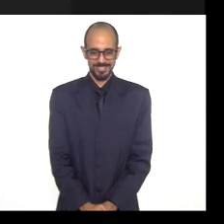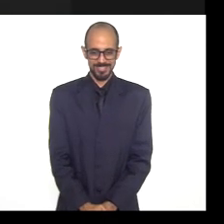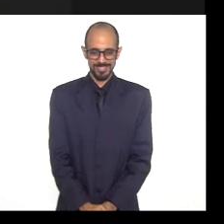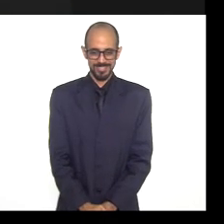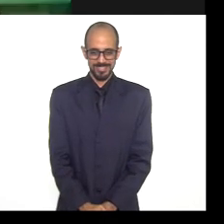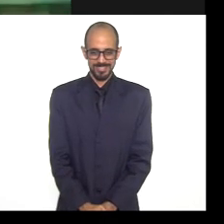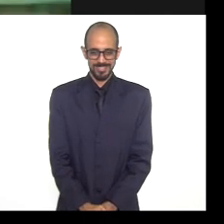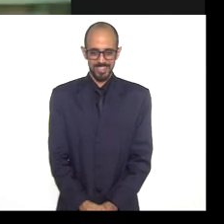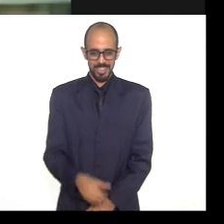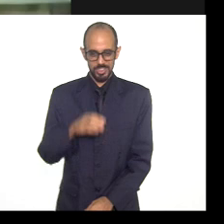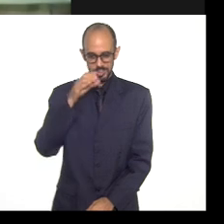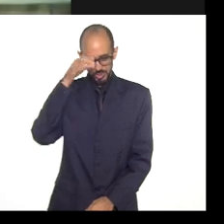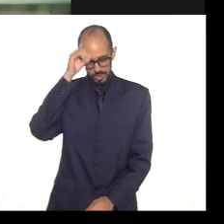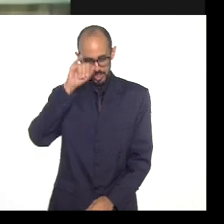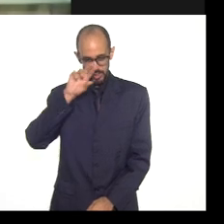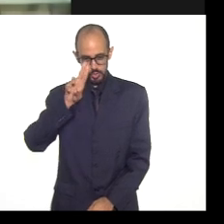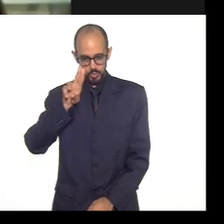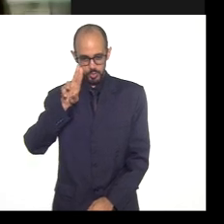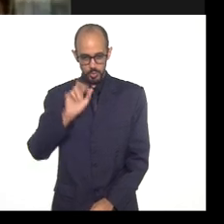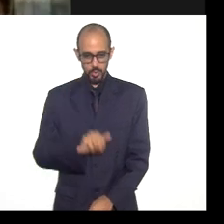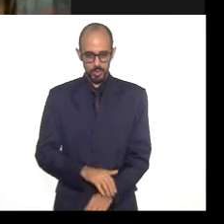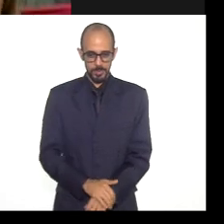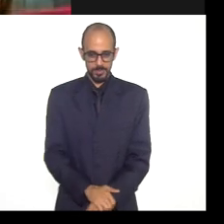Vamos ver a tia.